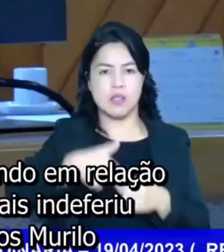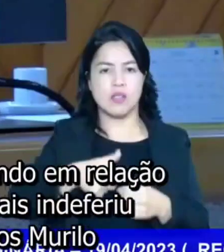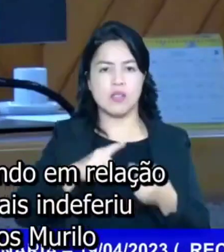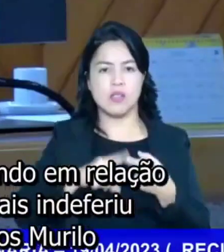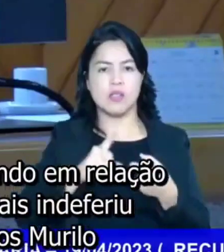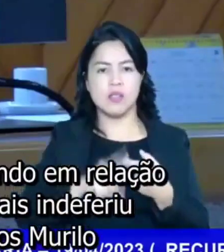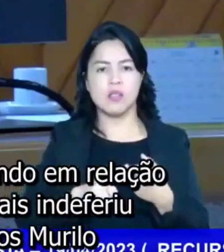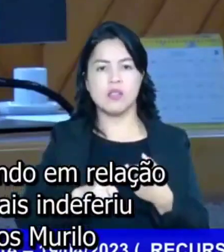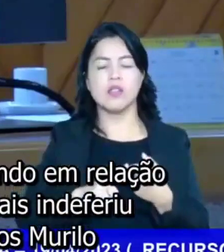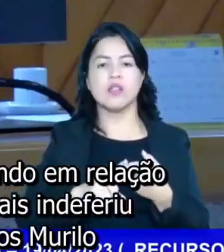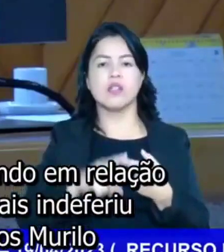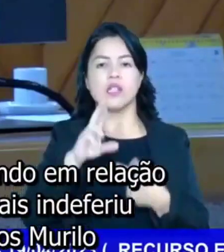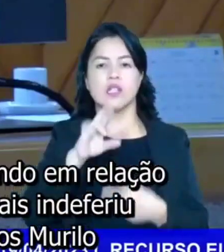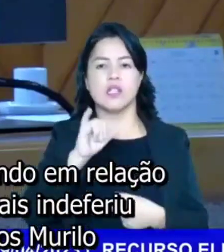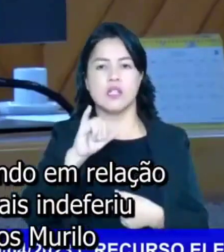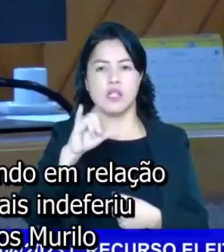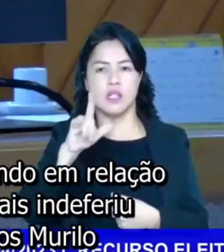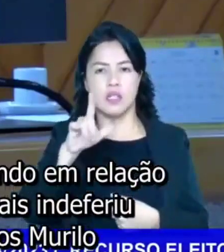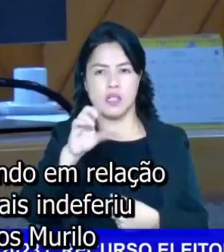Irina, Rildo,